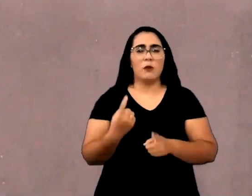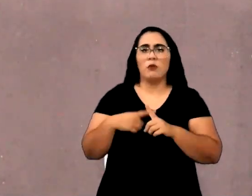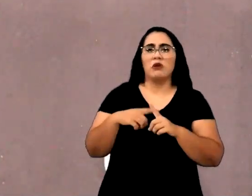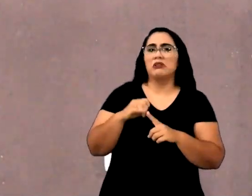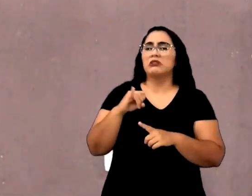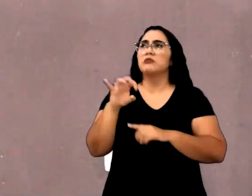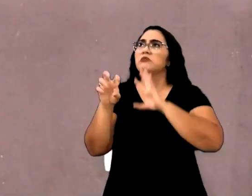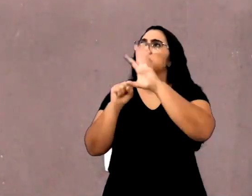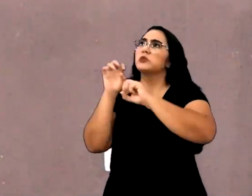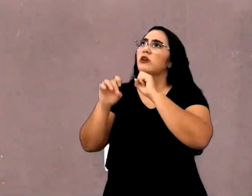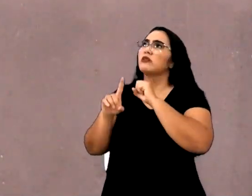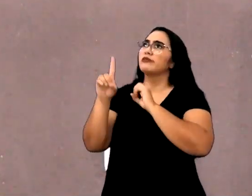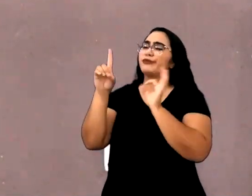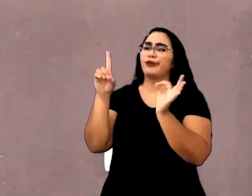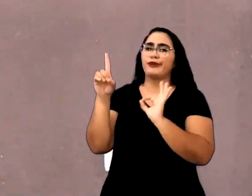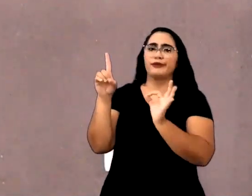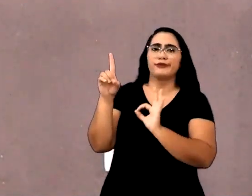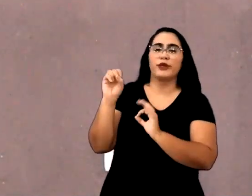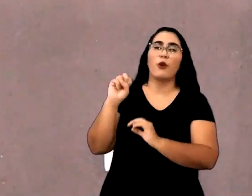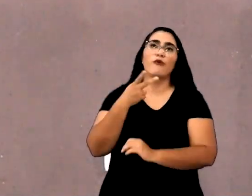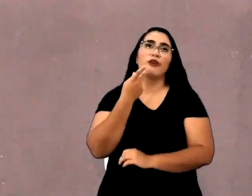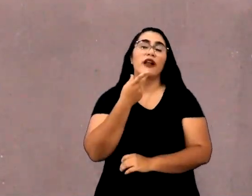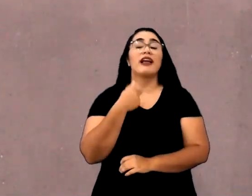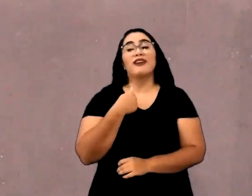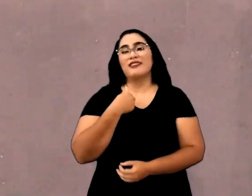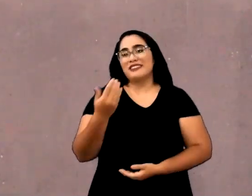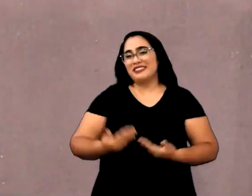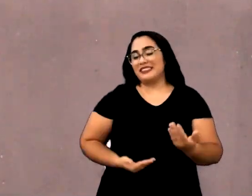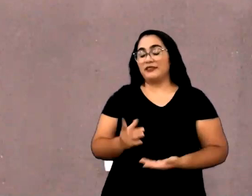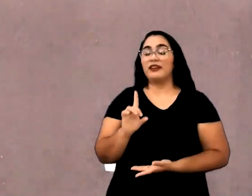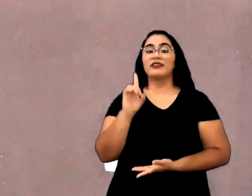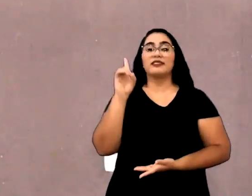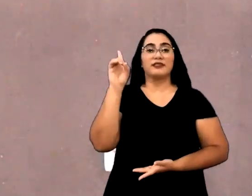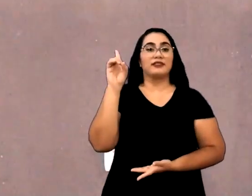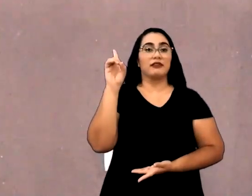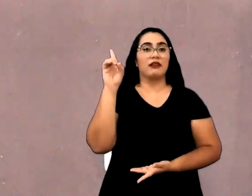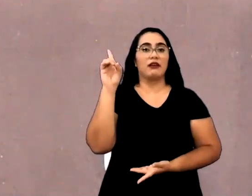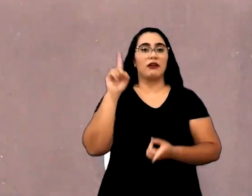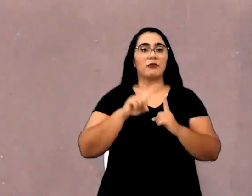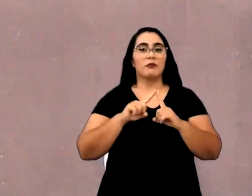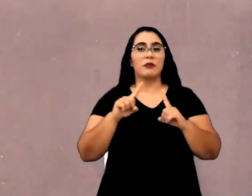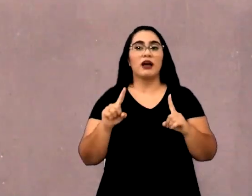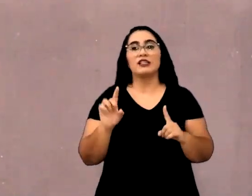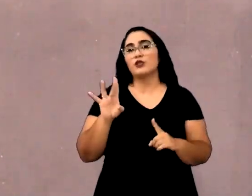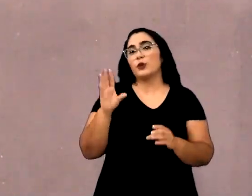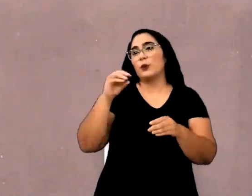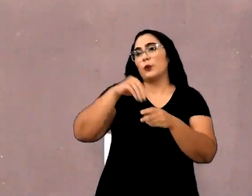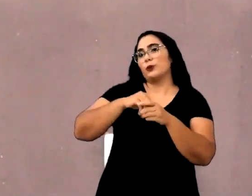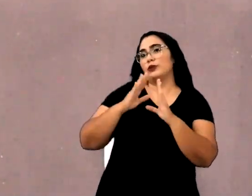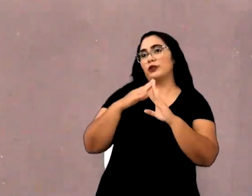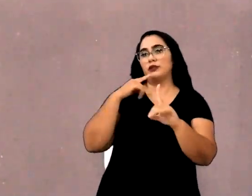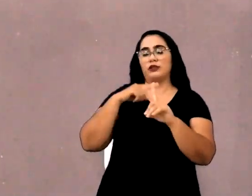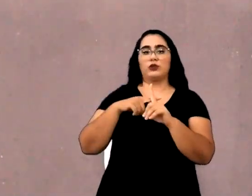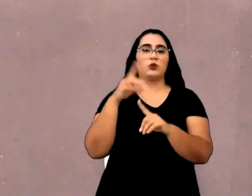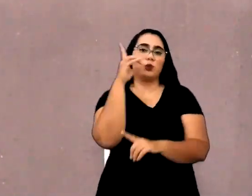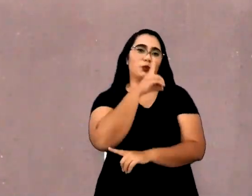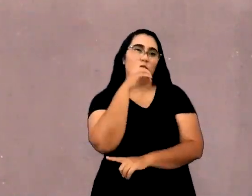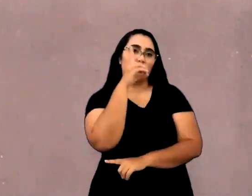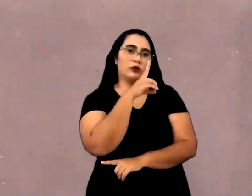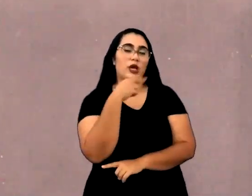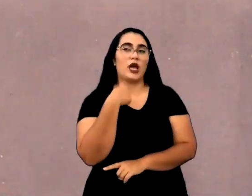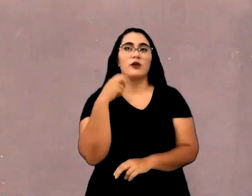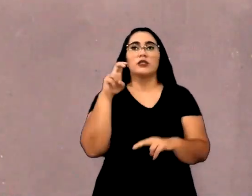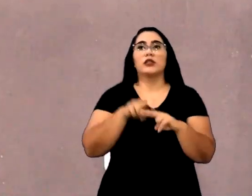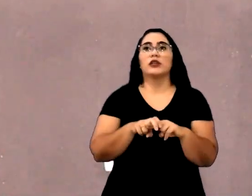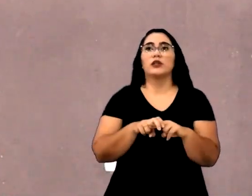Porque se você não tem buscado esse Deus, ou você diz, eu sirvo a esse Deus, mas eu sirvo quando eu vou aqui na igreja no domingo, quando eu